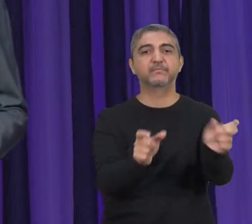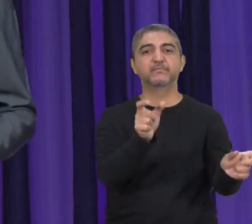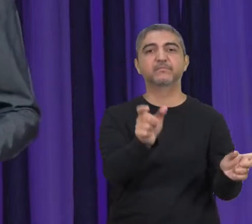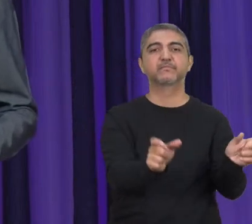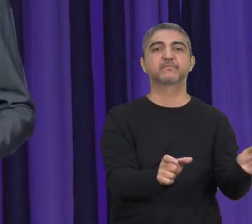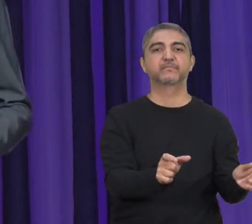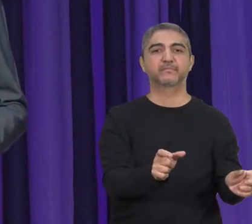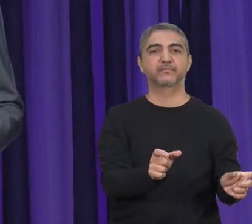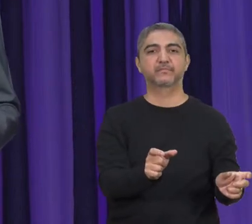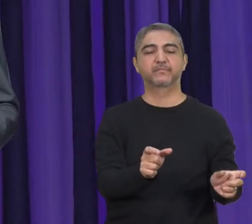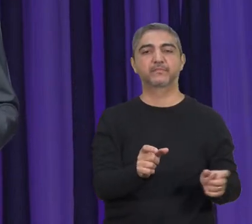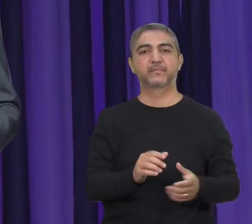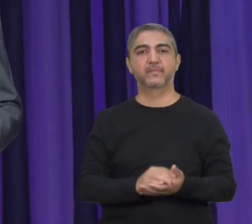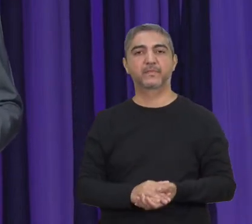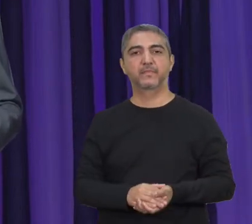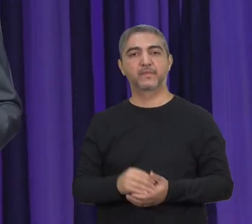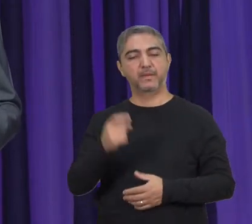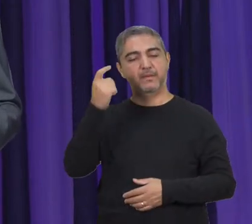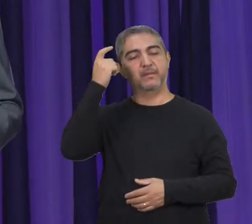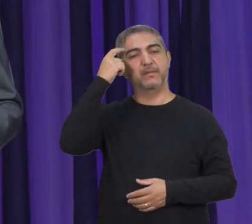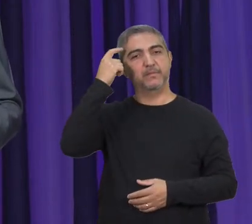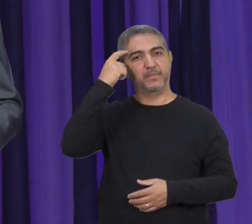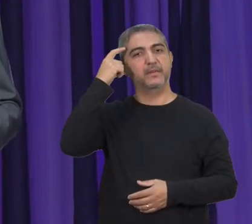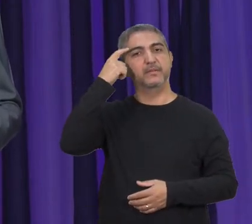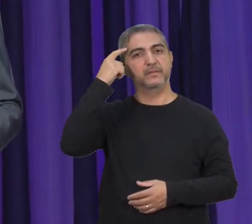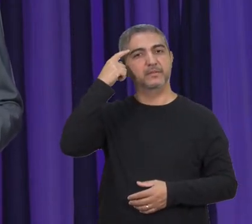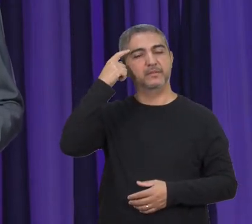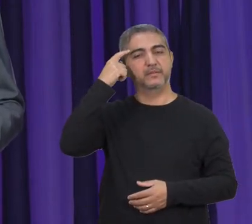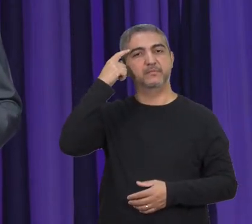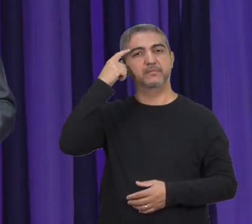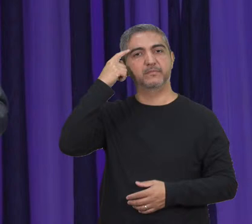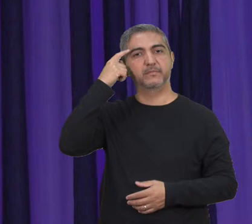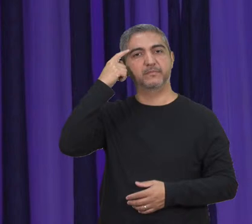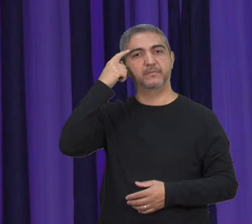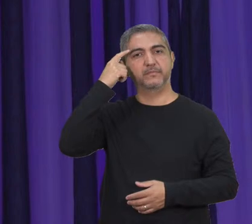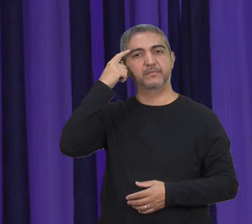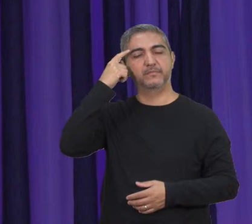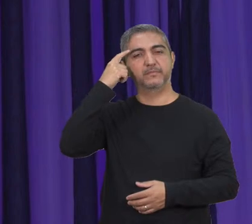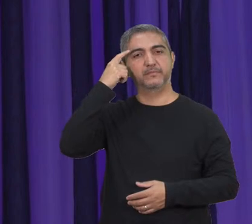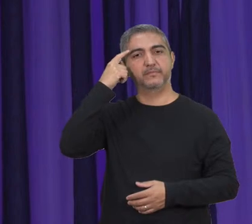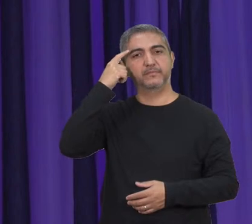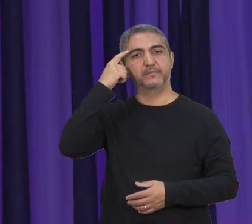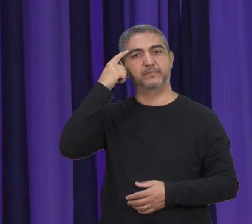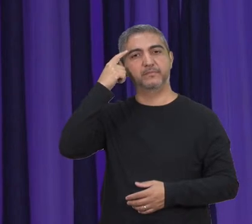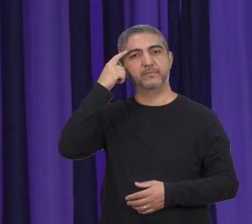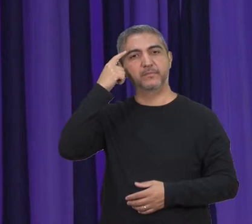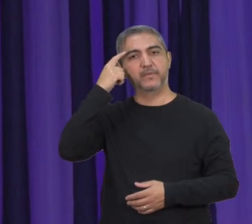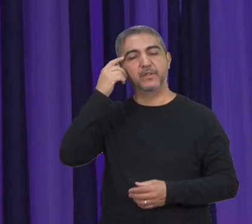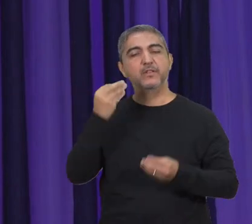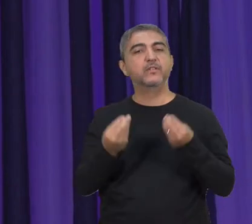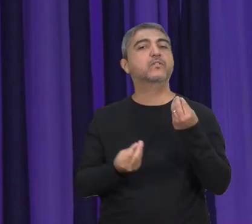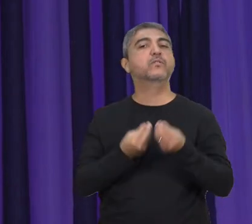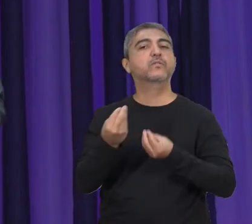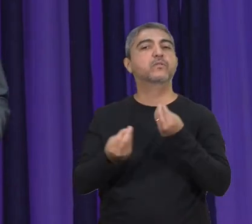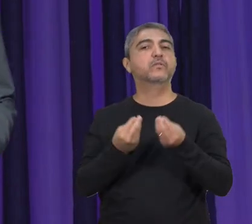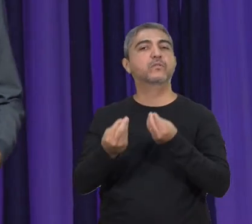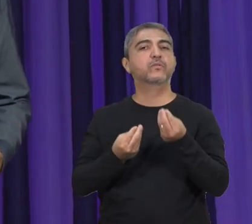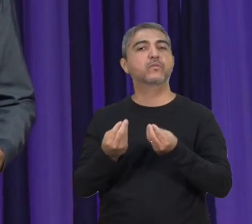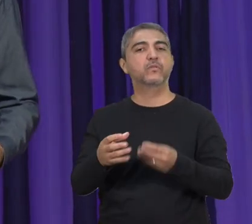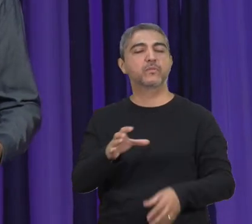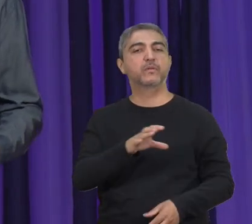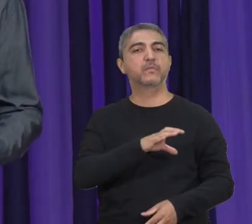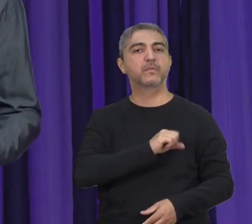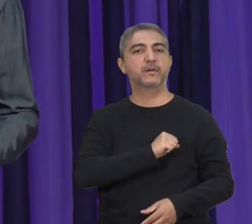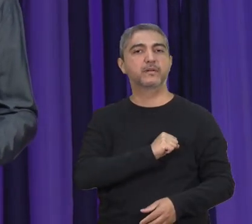eu gostaria que a gente pensasse mais um pouquinho em algumas considerações práticas a respeito do que Jesus acabou de